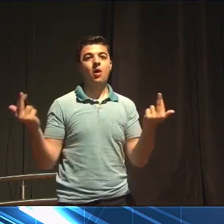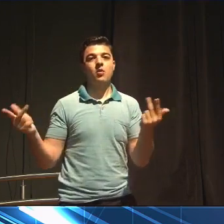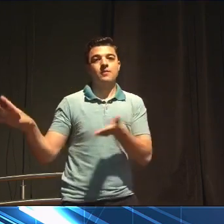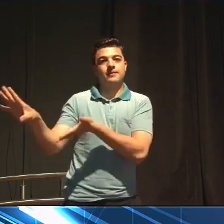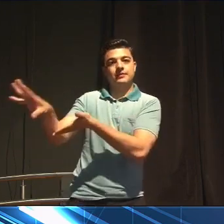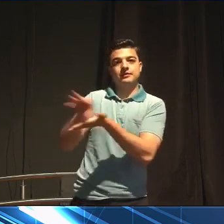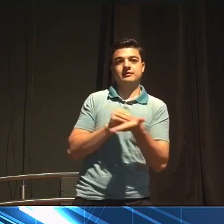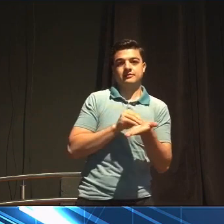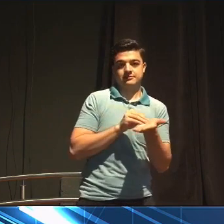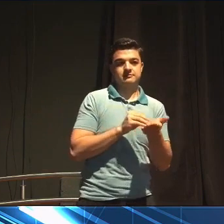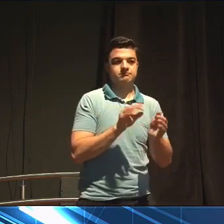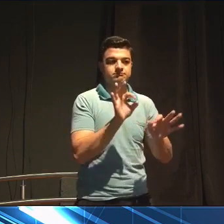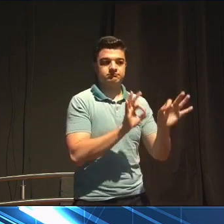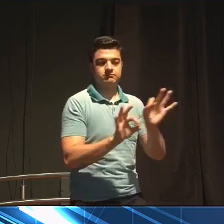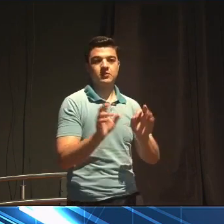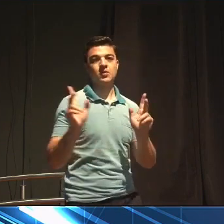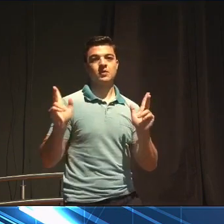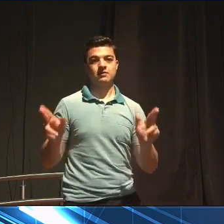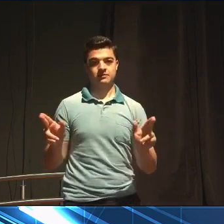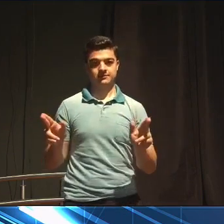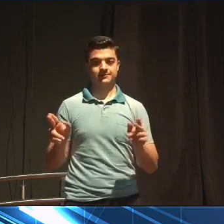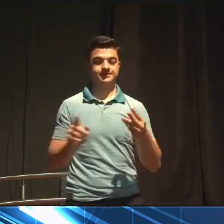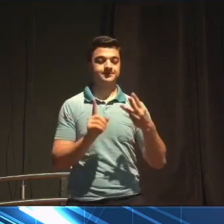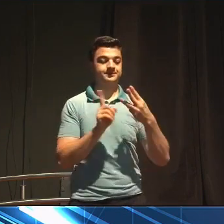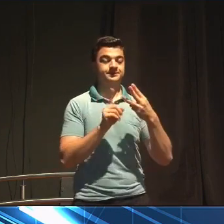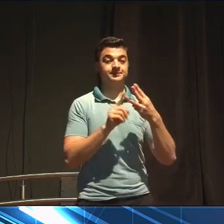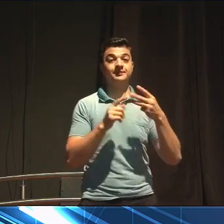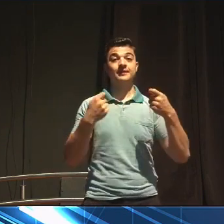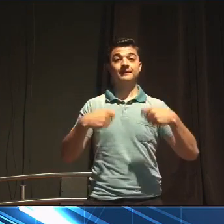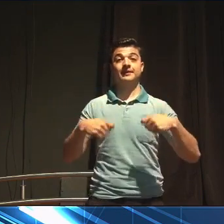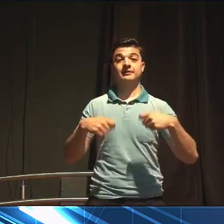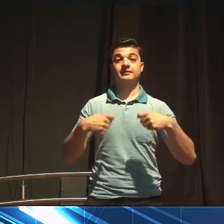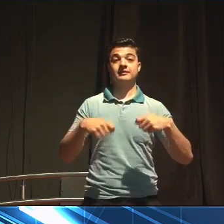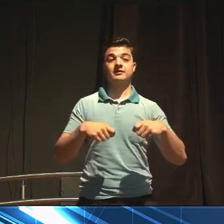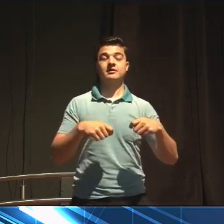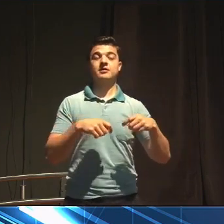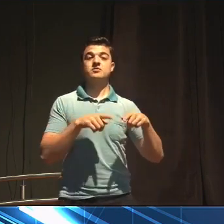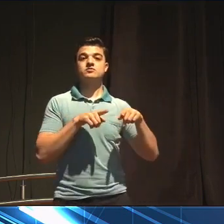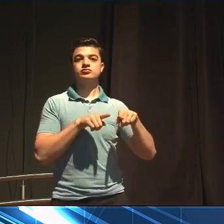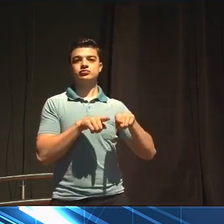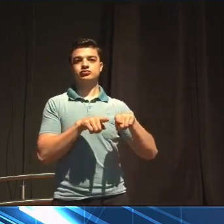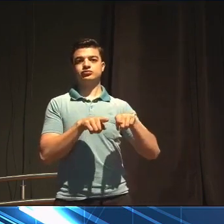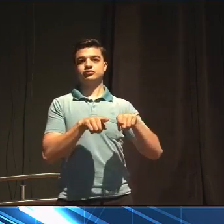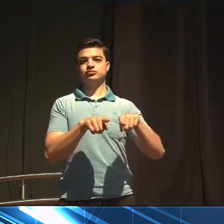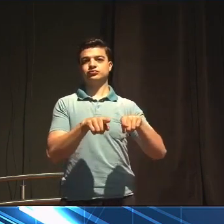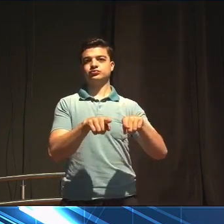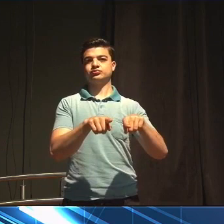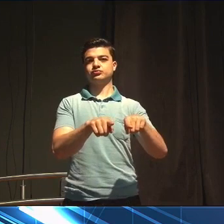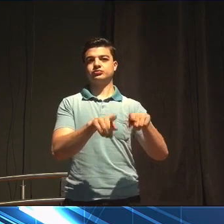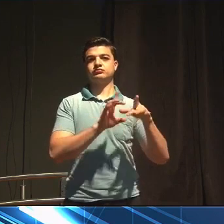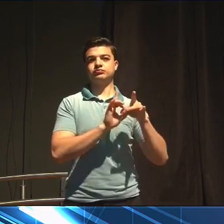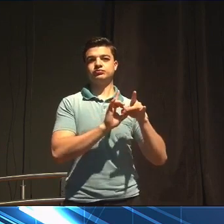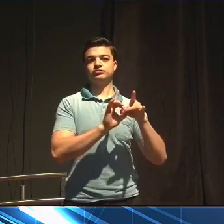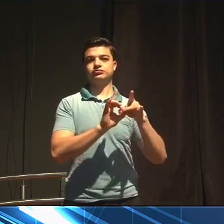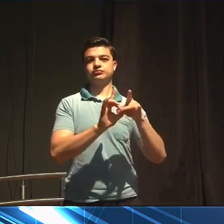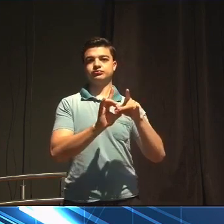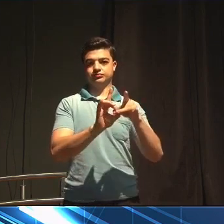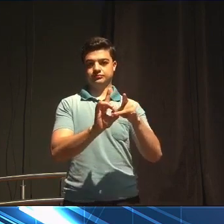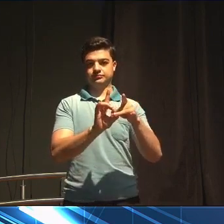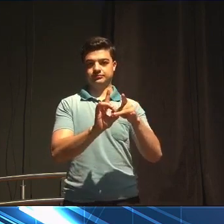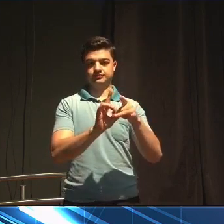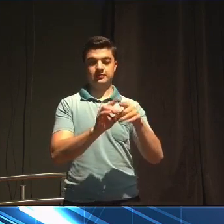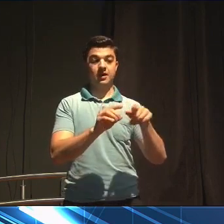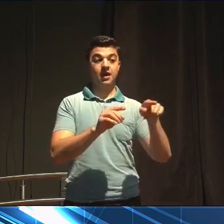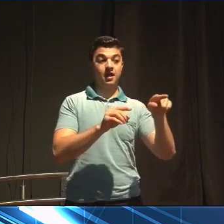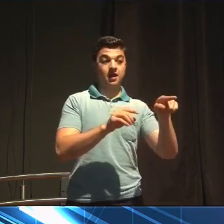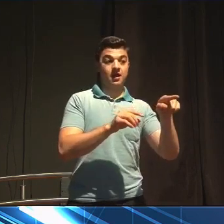perfeita, ainda mais quando você começa a pensar na integração de gêmeo digital com coisas reais. Por exemplo,